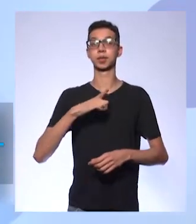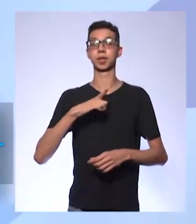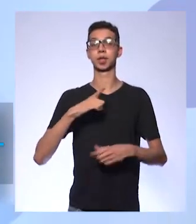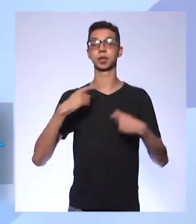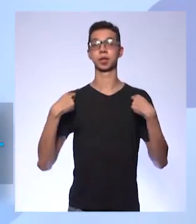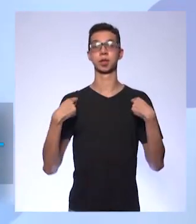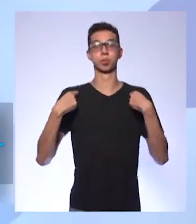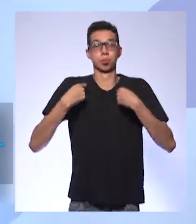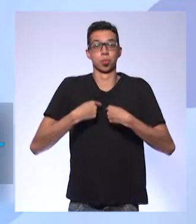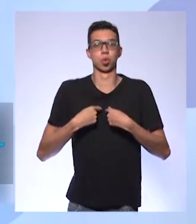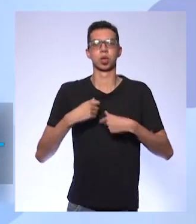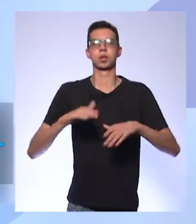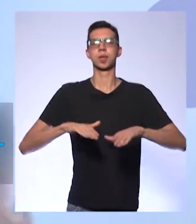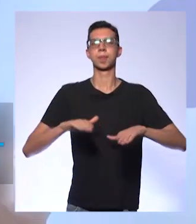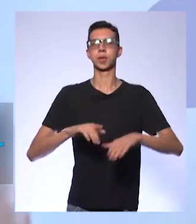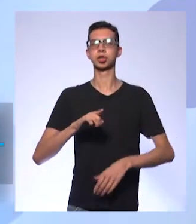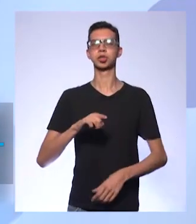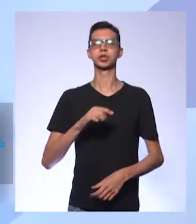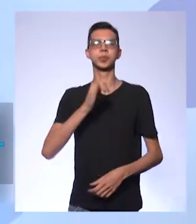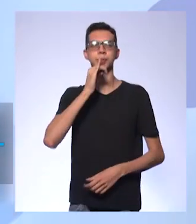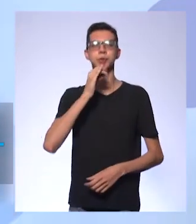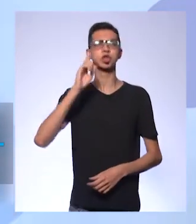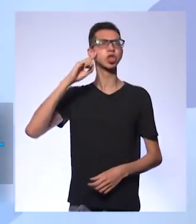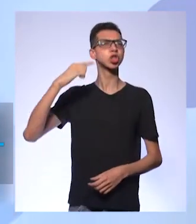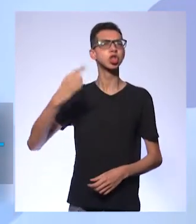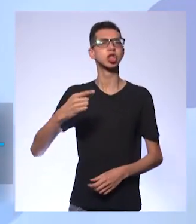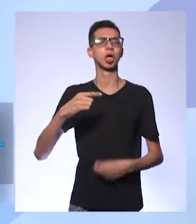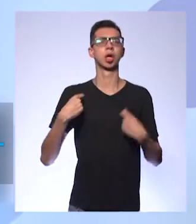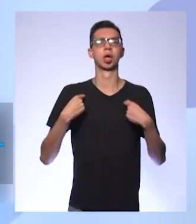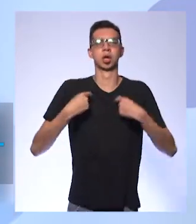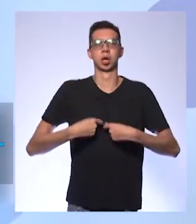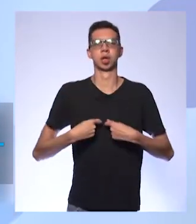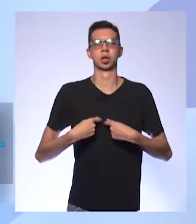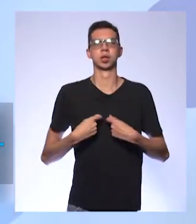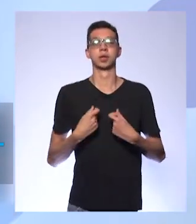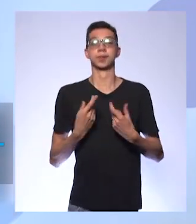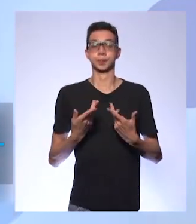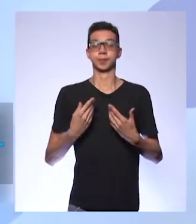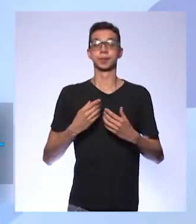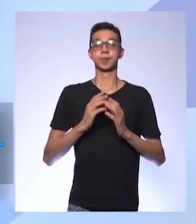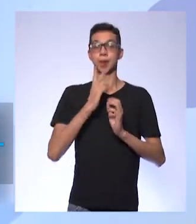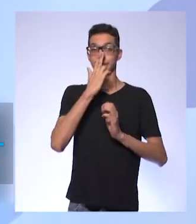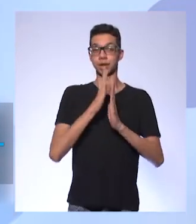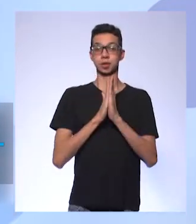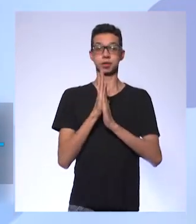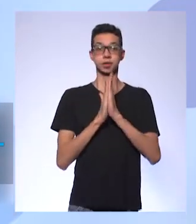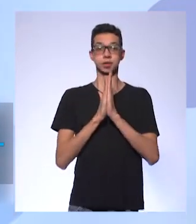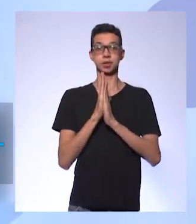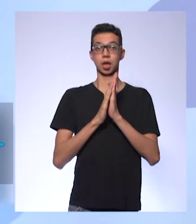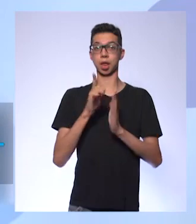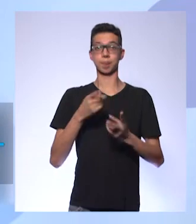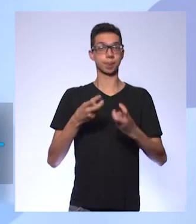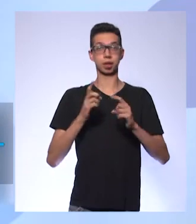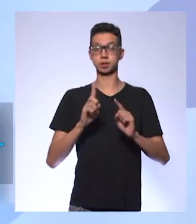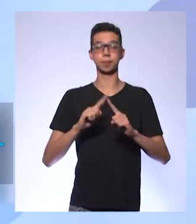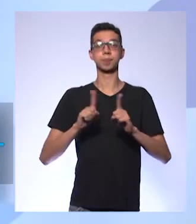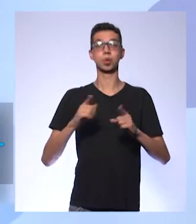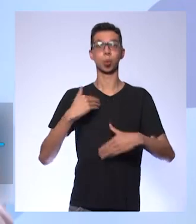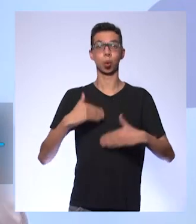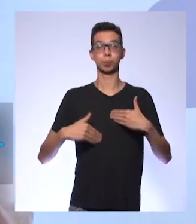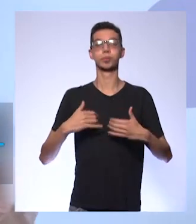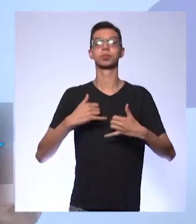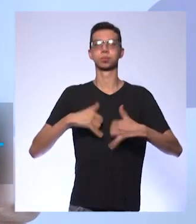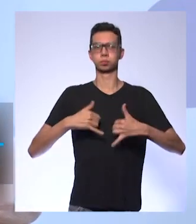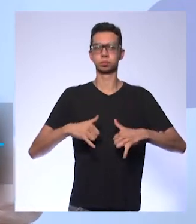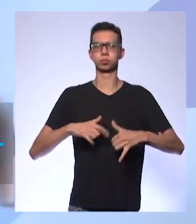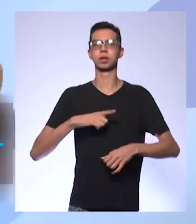depende do tecido que você está, e você está andando o dia inteiro, e o atrito com os tecidos, você não percebe, você fica eletricamente carregado. Aí